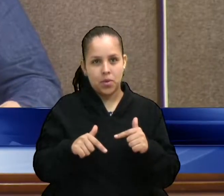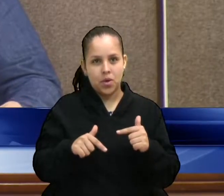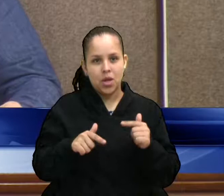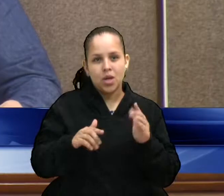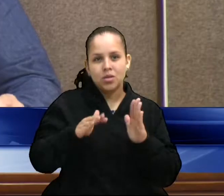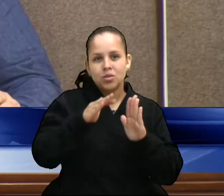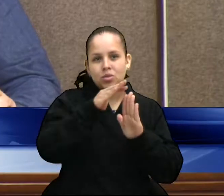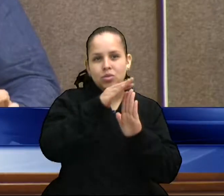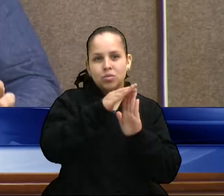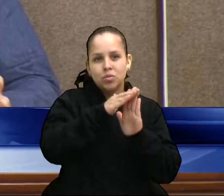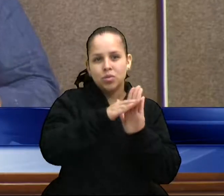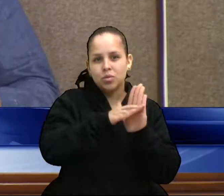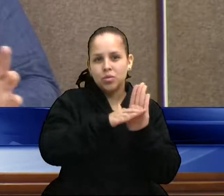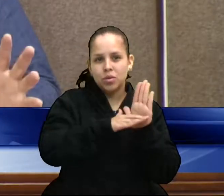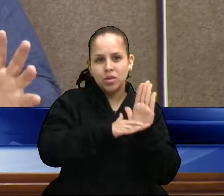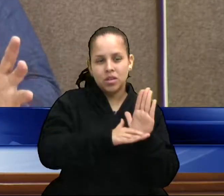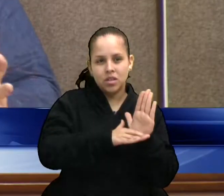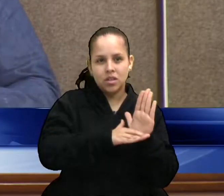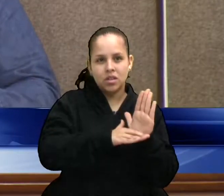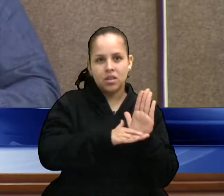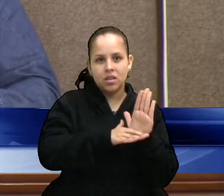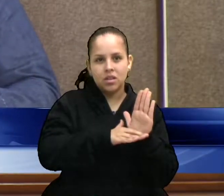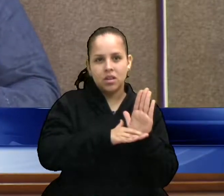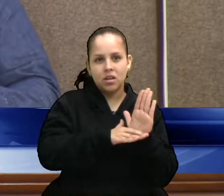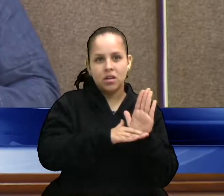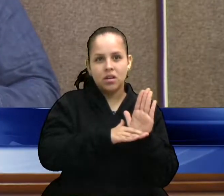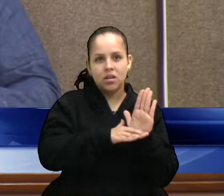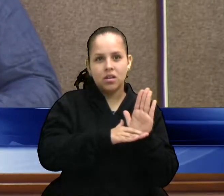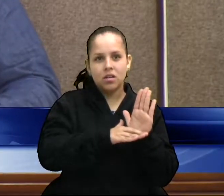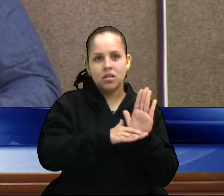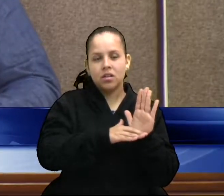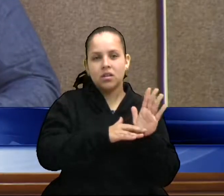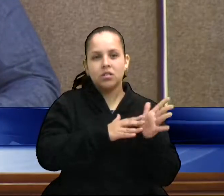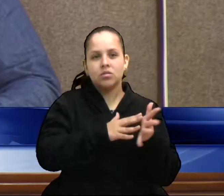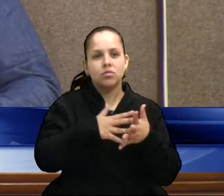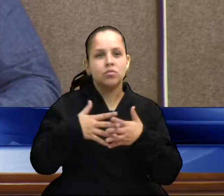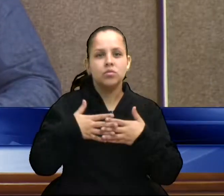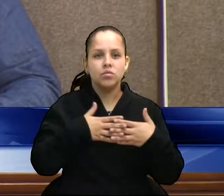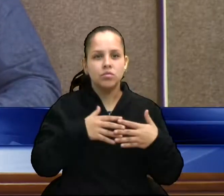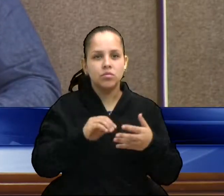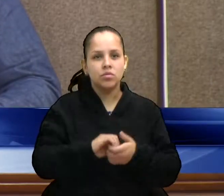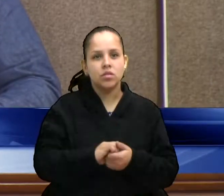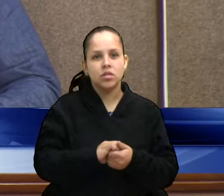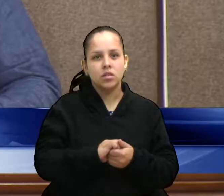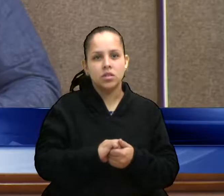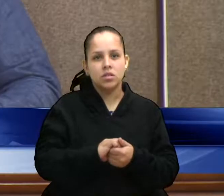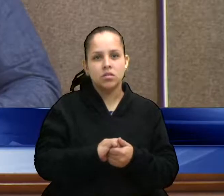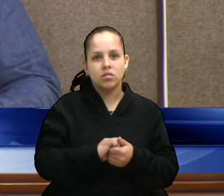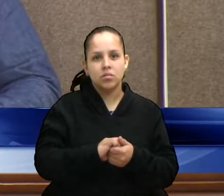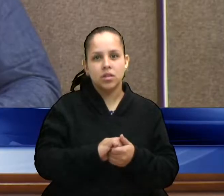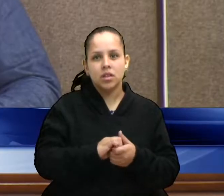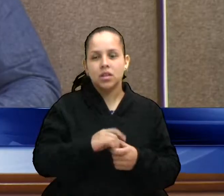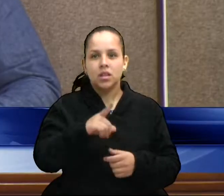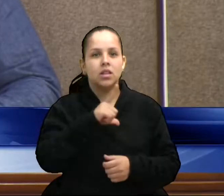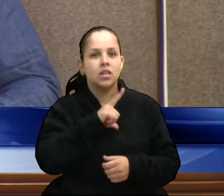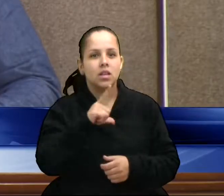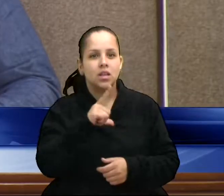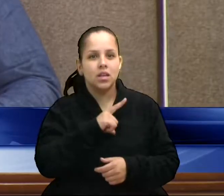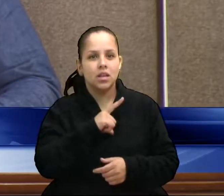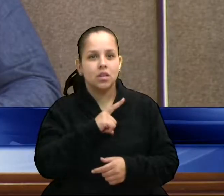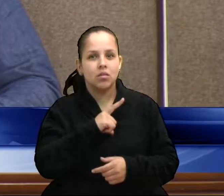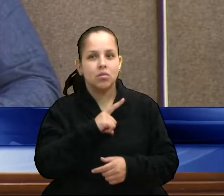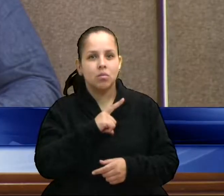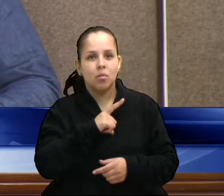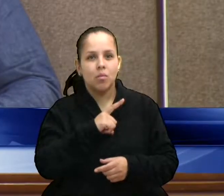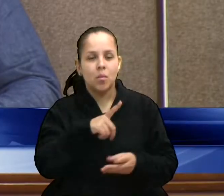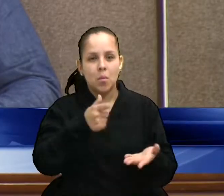diminuir a emulação entre os permissionários, a criação de um caixa único.